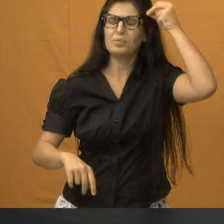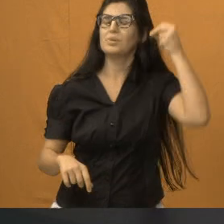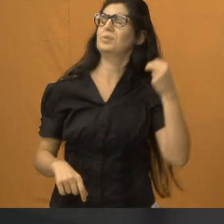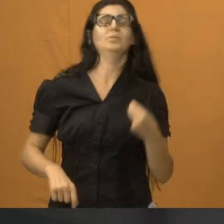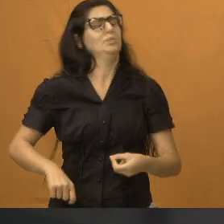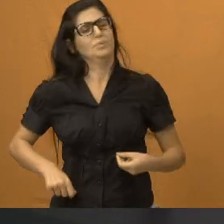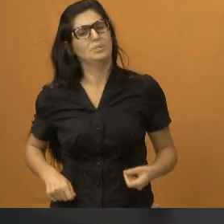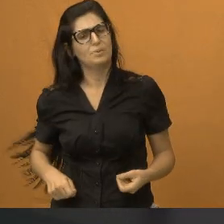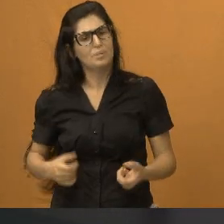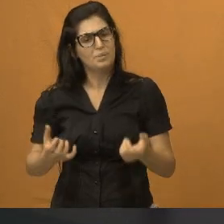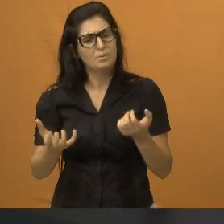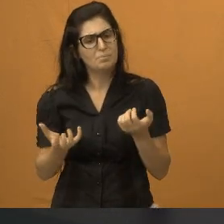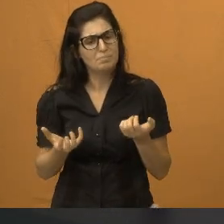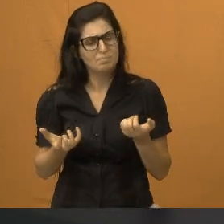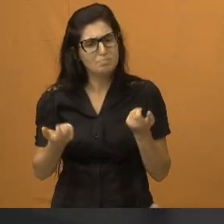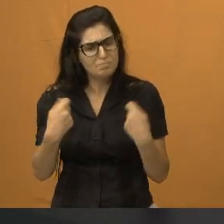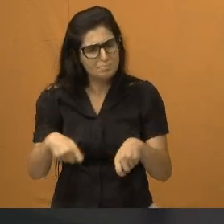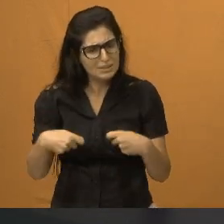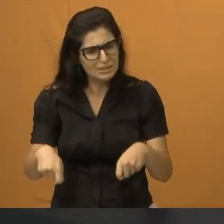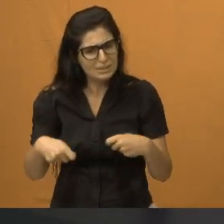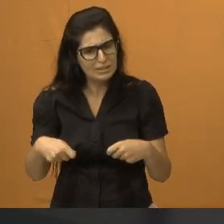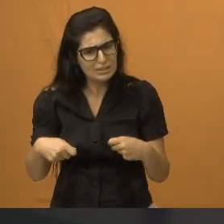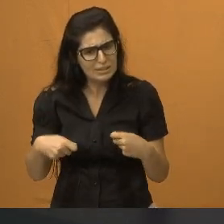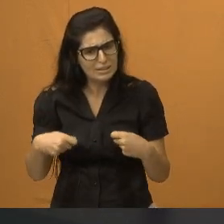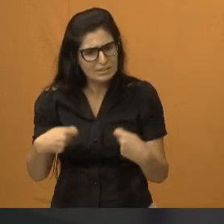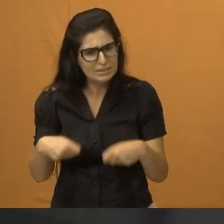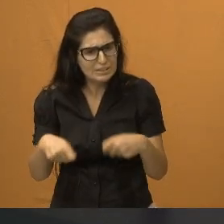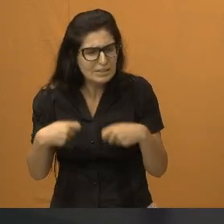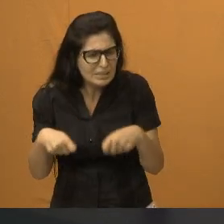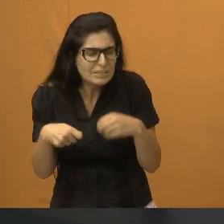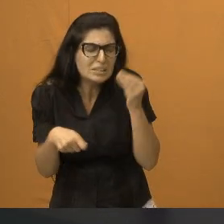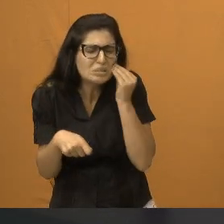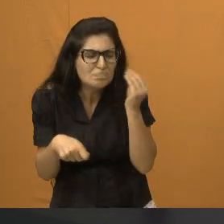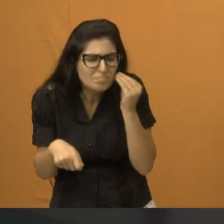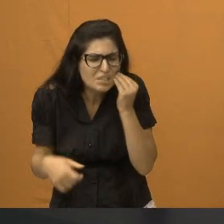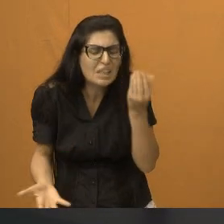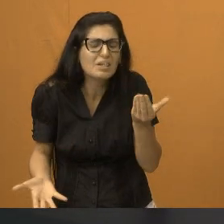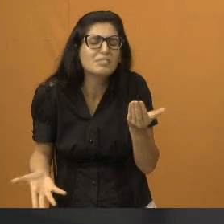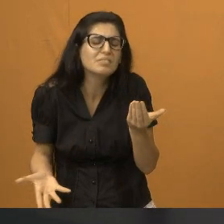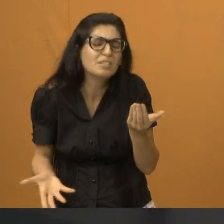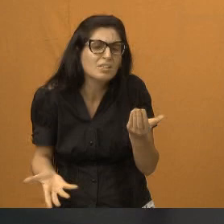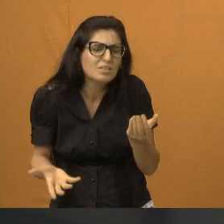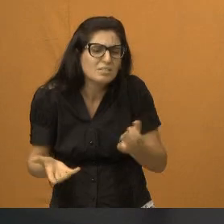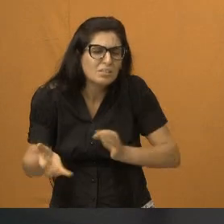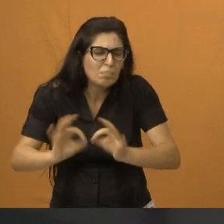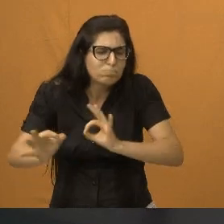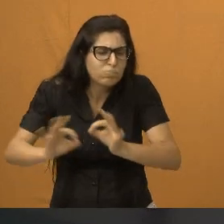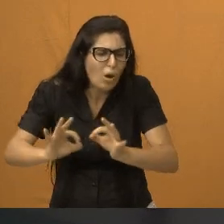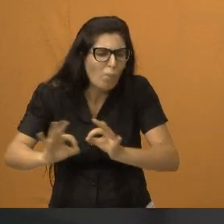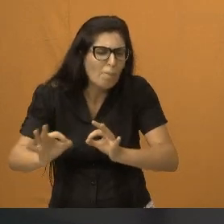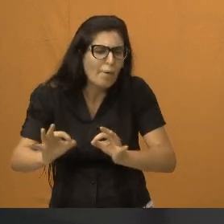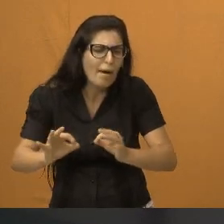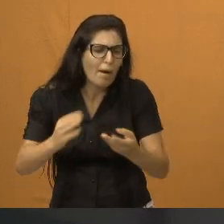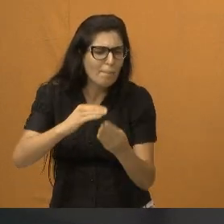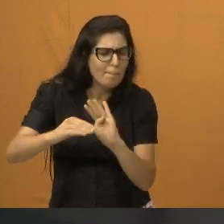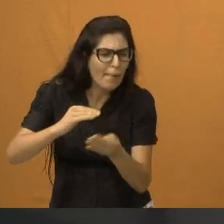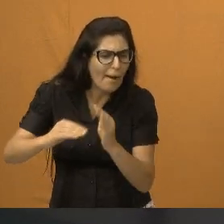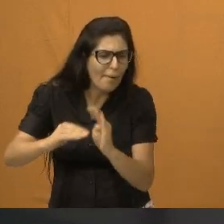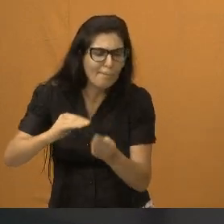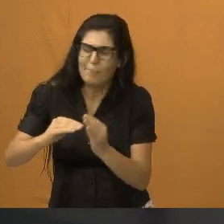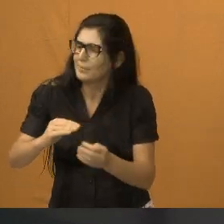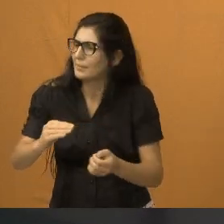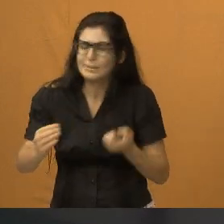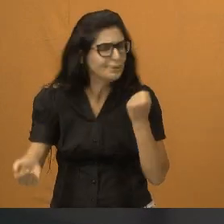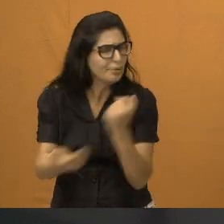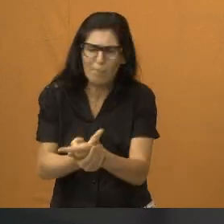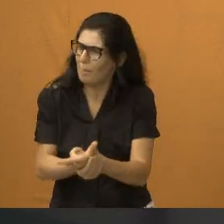tenta regularizar os bairros para entrar mais essa verba, porque Quem está mantendo esse povo são nós,